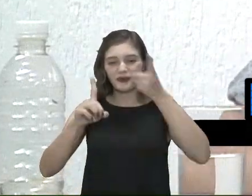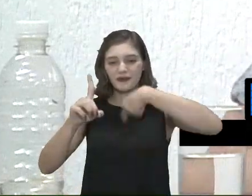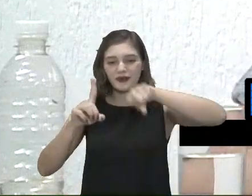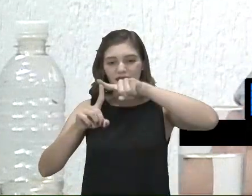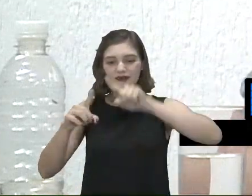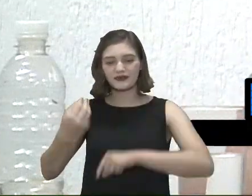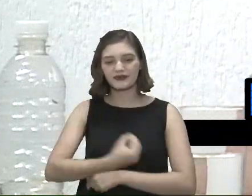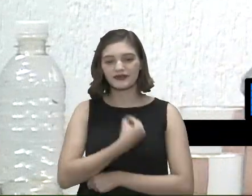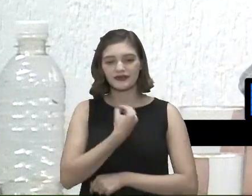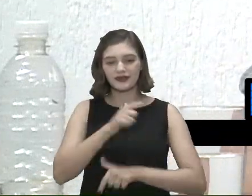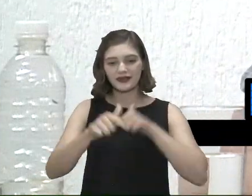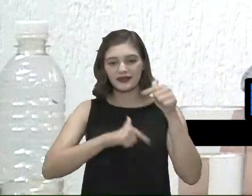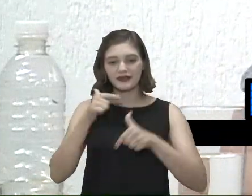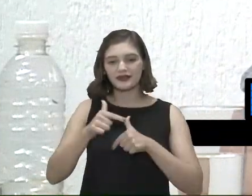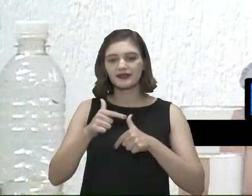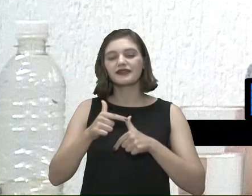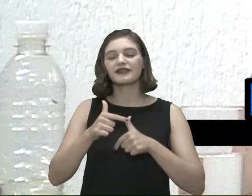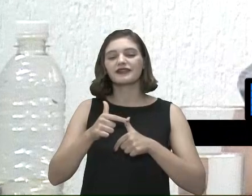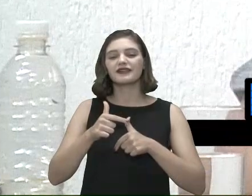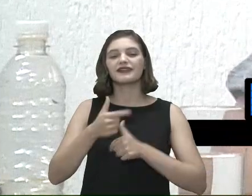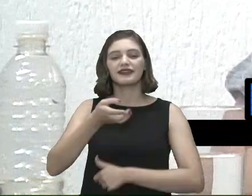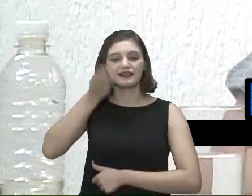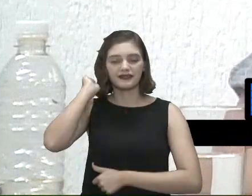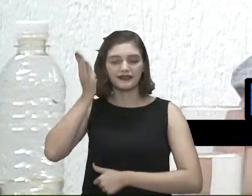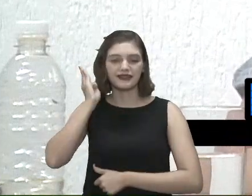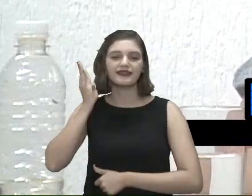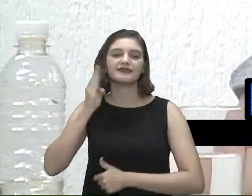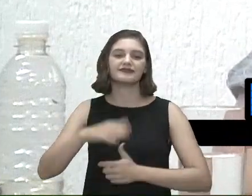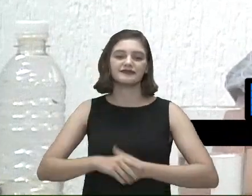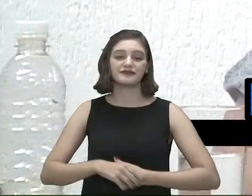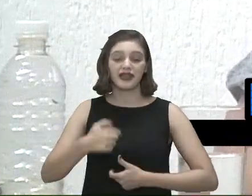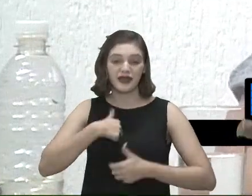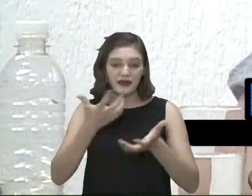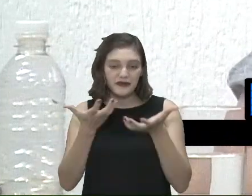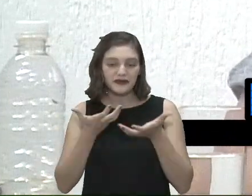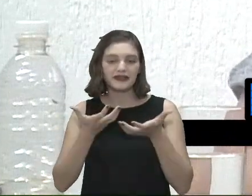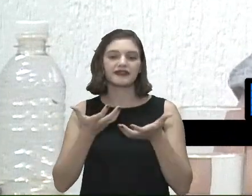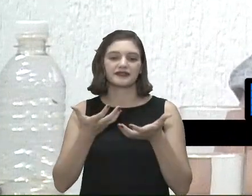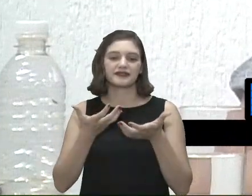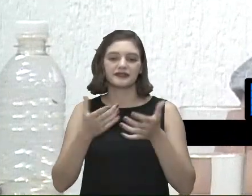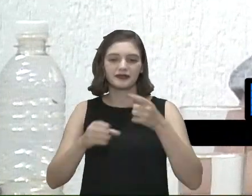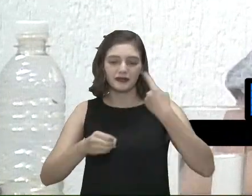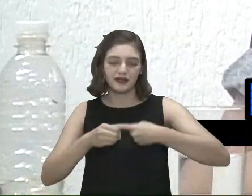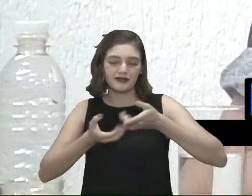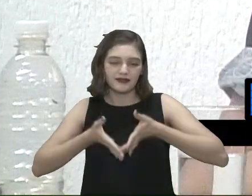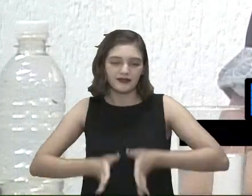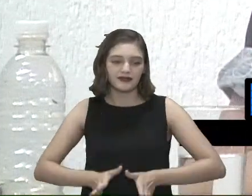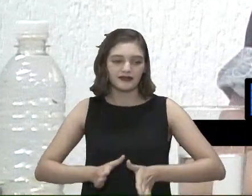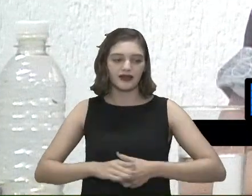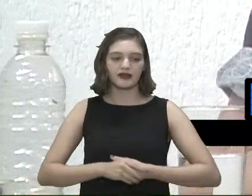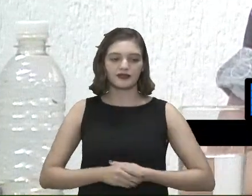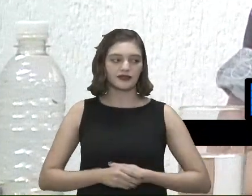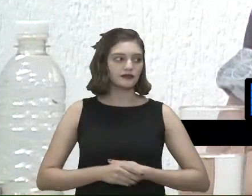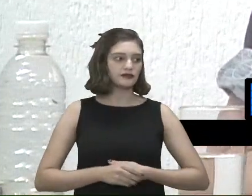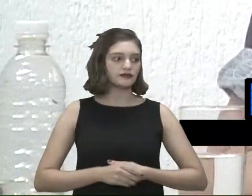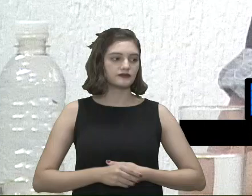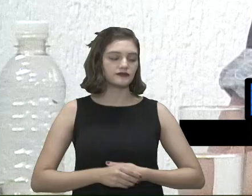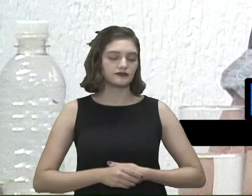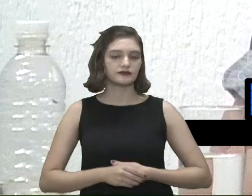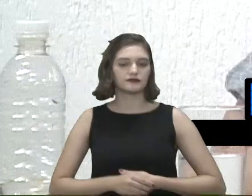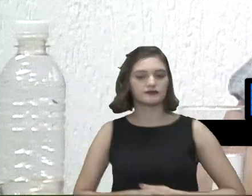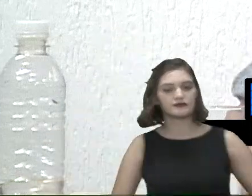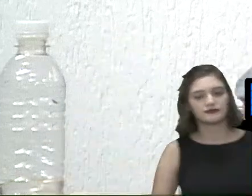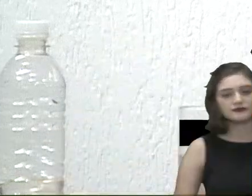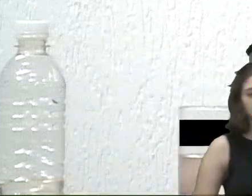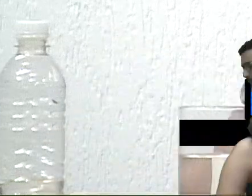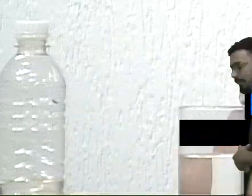vida era trabalhar no município de Taubaté. Eu queria trabalhar pela cidade que eu nasci. Quando eu